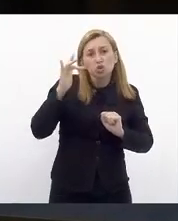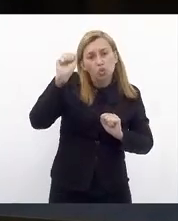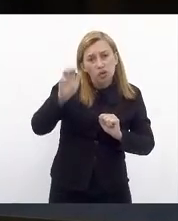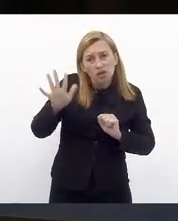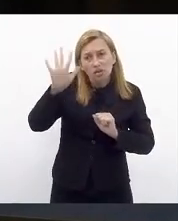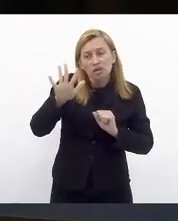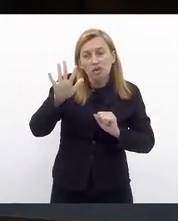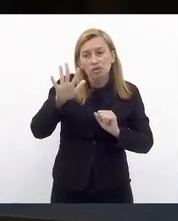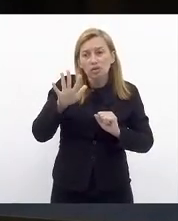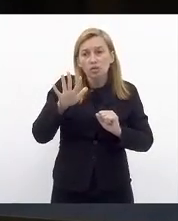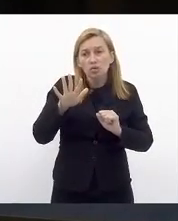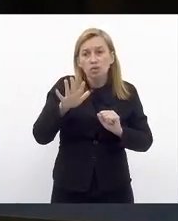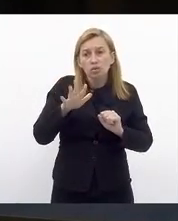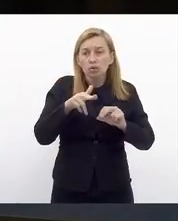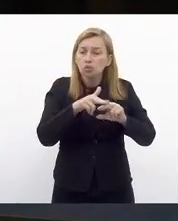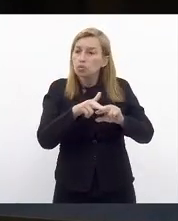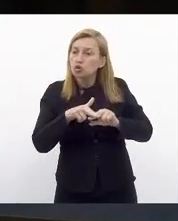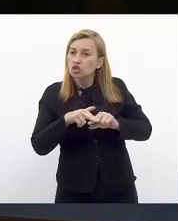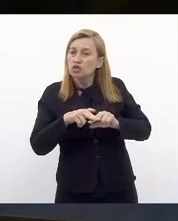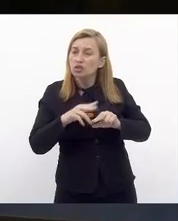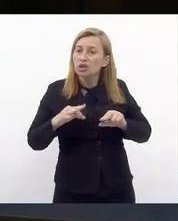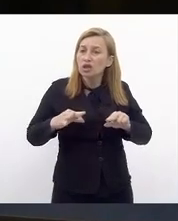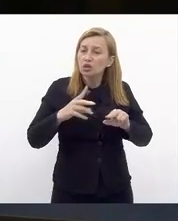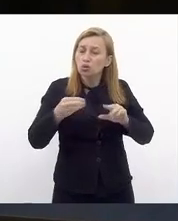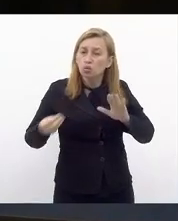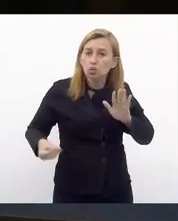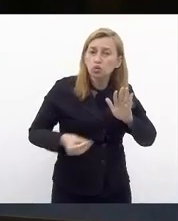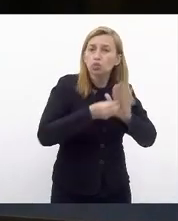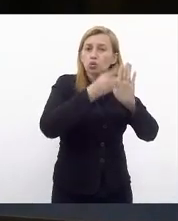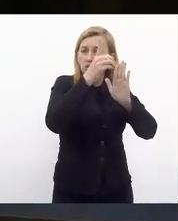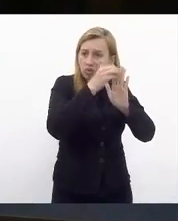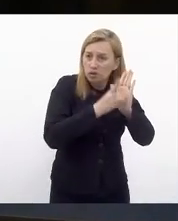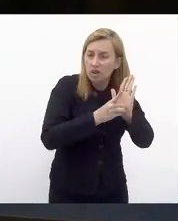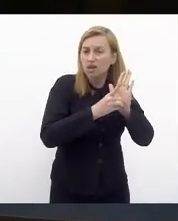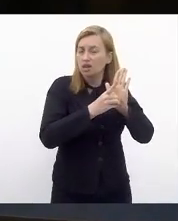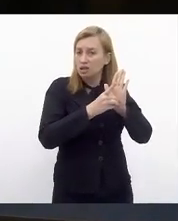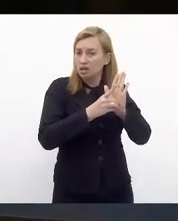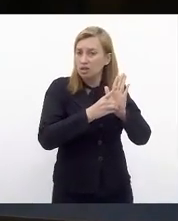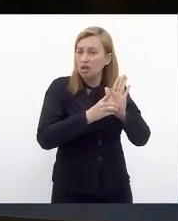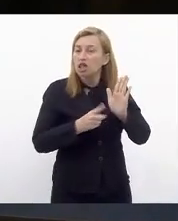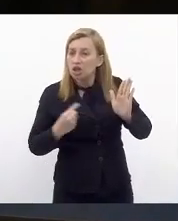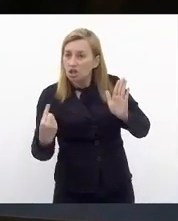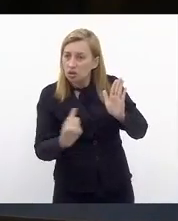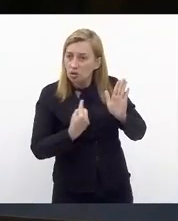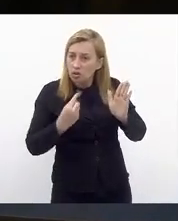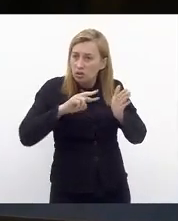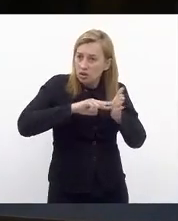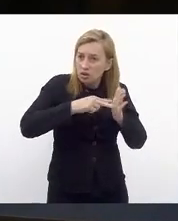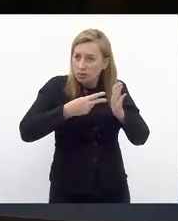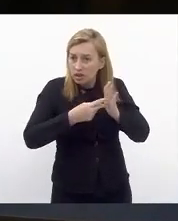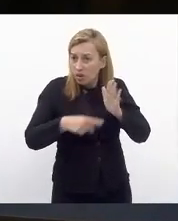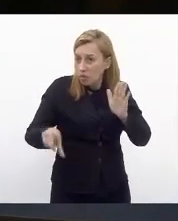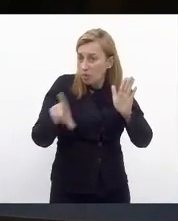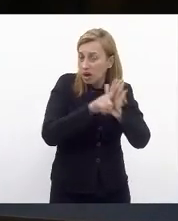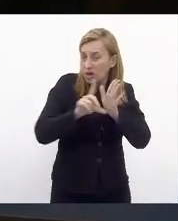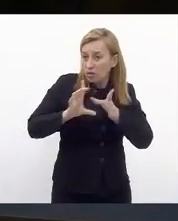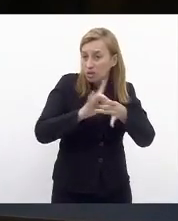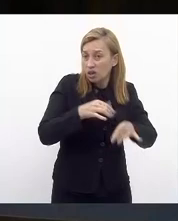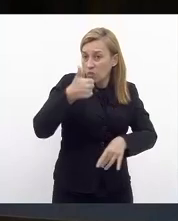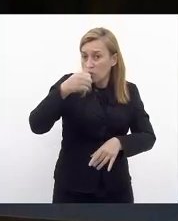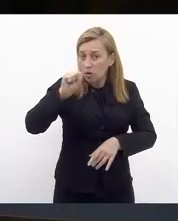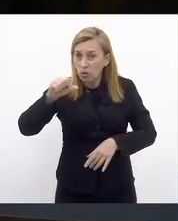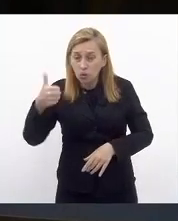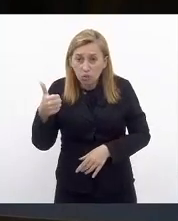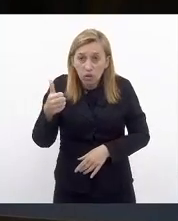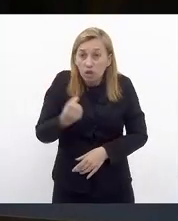Nacional em função do que está estabelecido no decreto e em função de que nós estamos interpretando como a lei complementar não tu